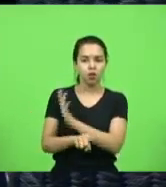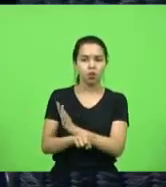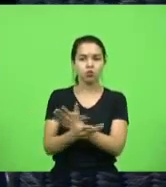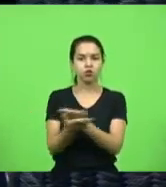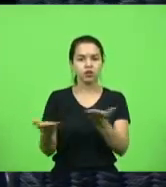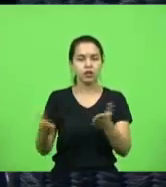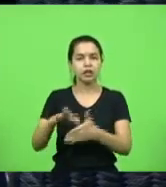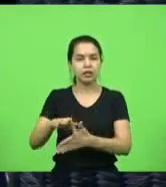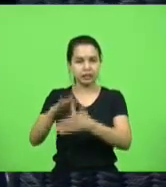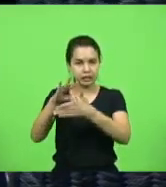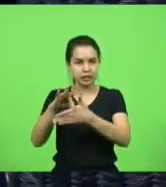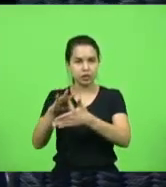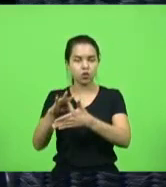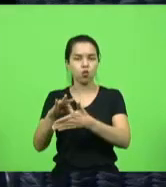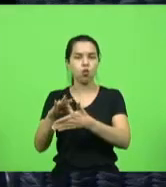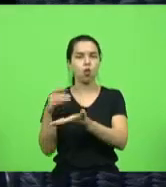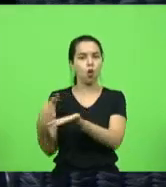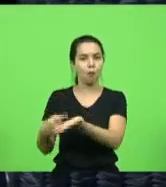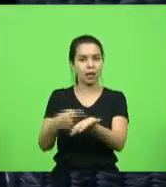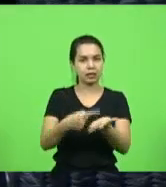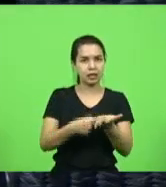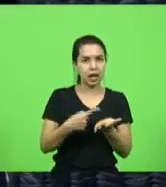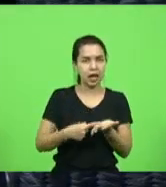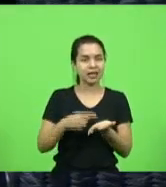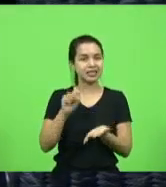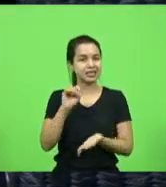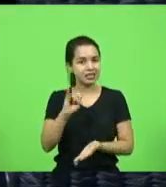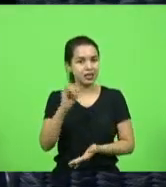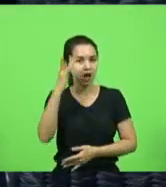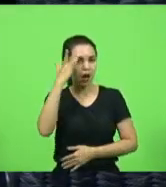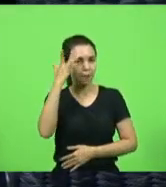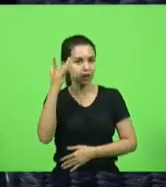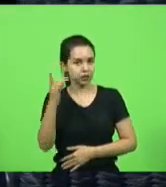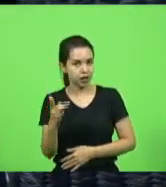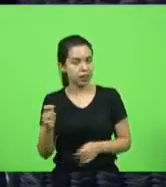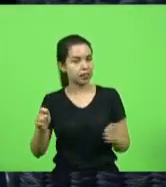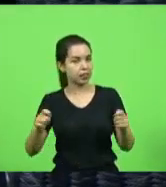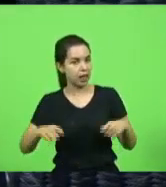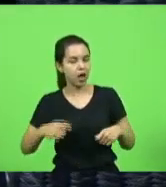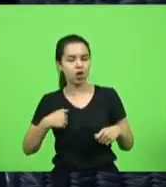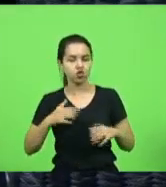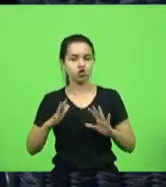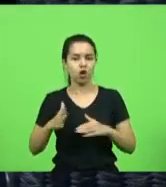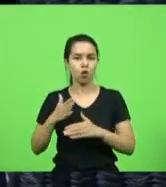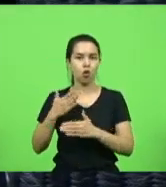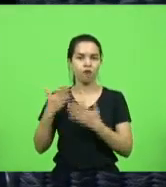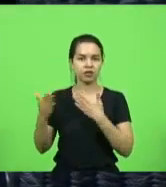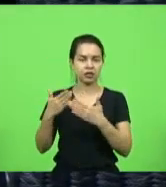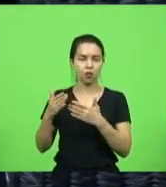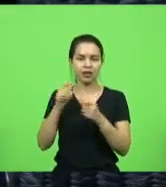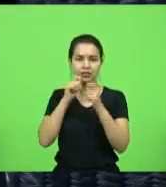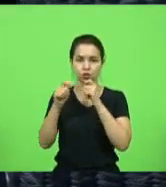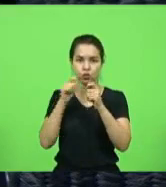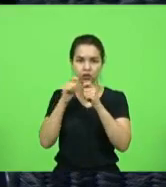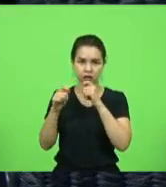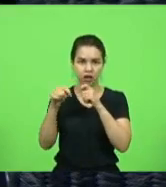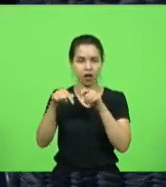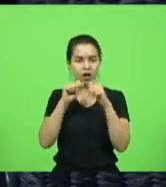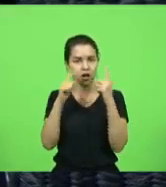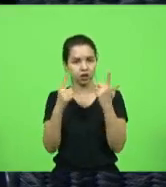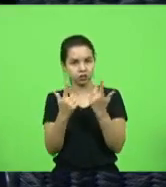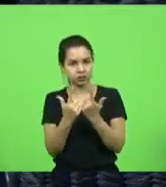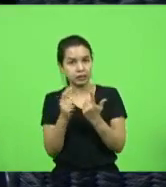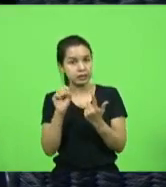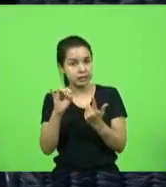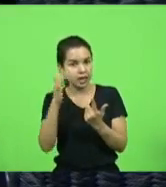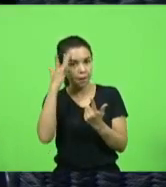interessante... Amanhã, eu já conversei com a assessoria da casa, há a possibilidade de nós fazermos a convocação ainda